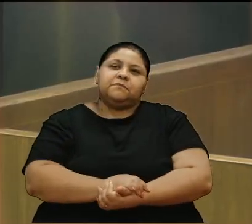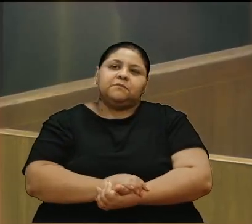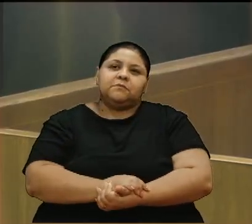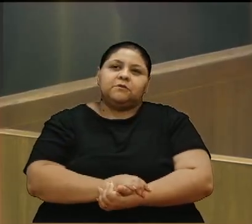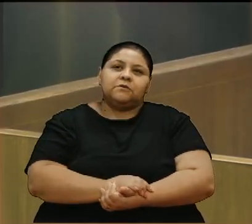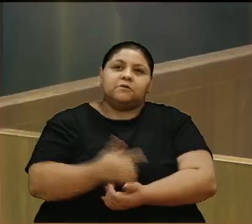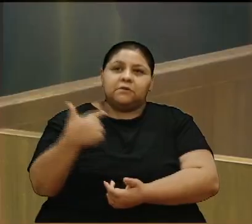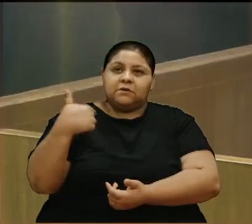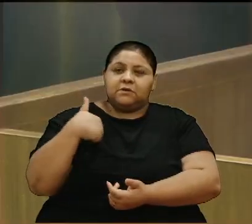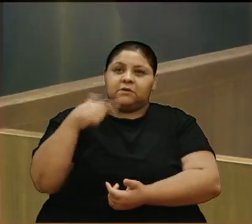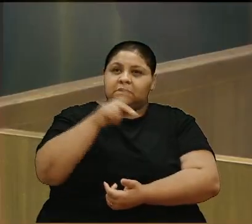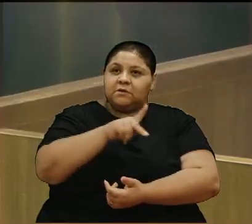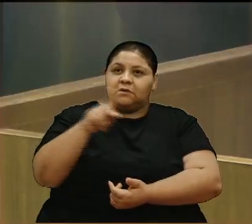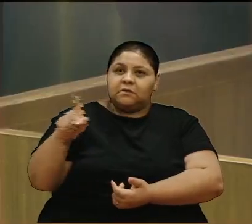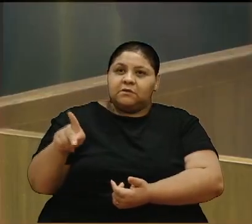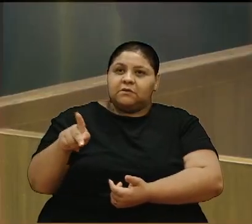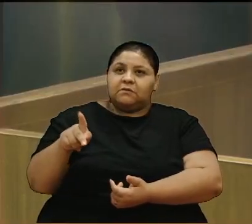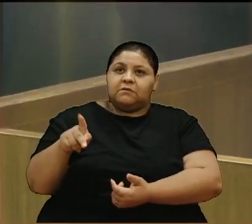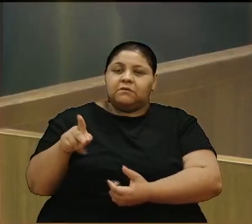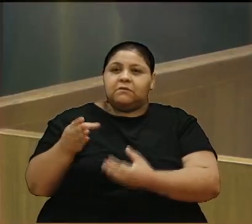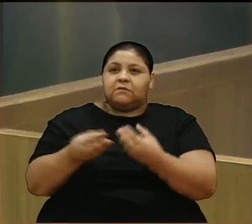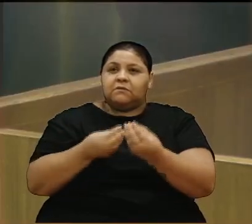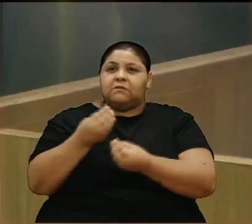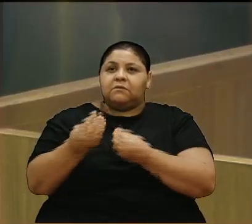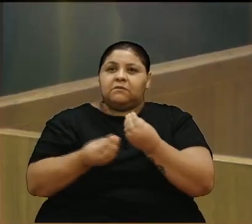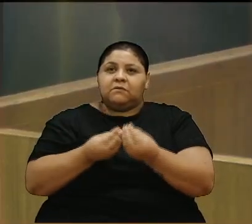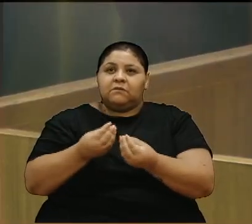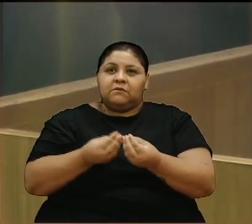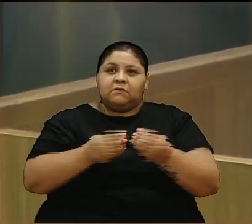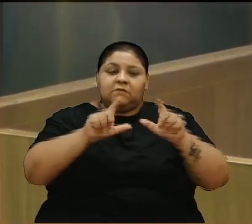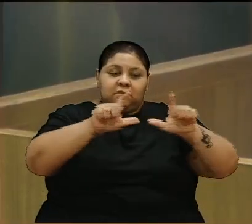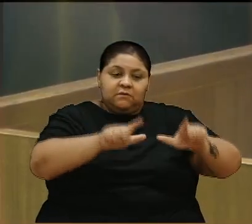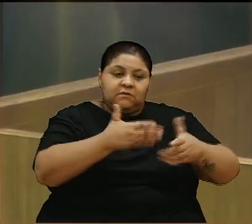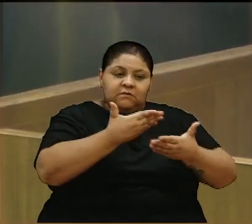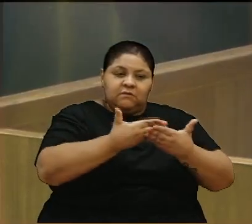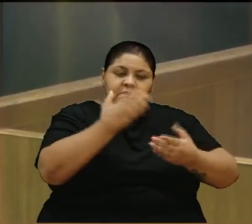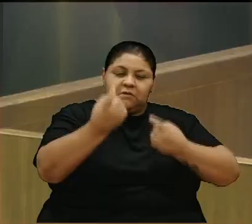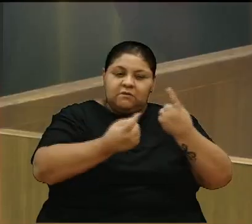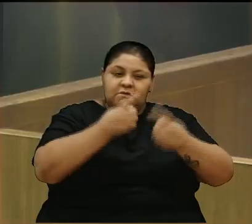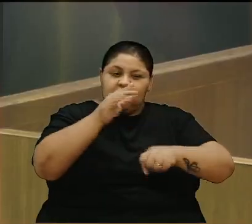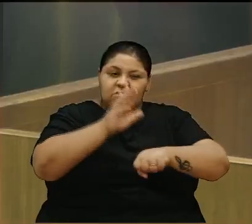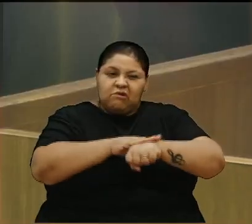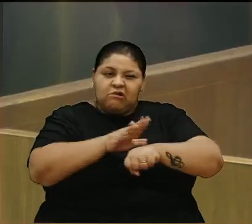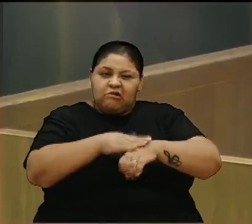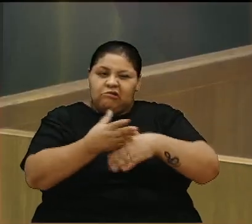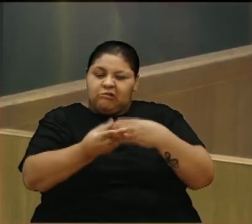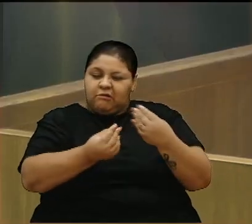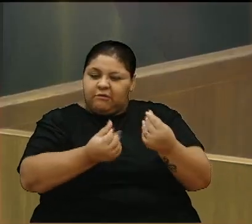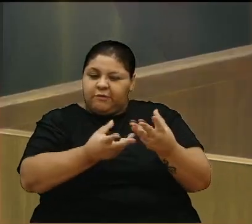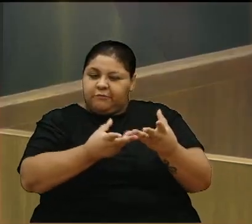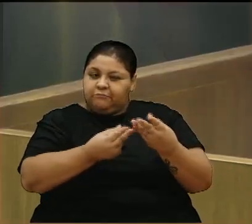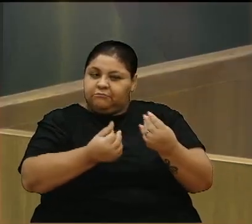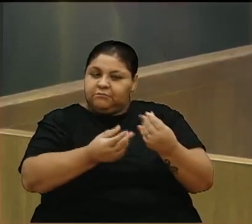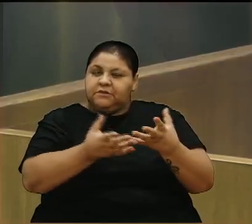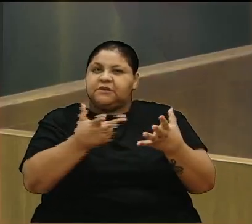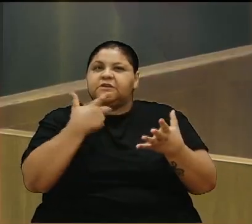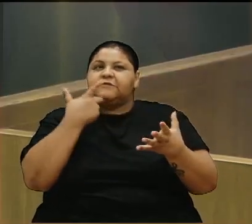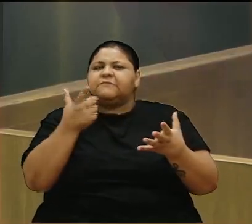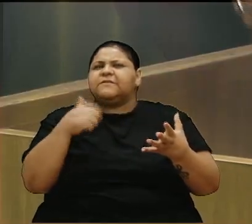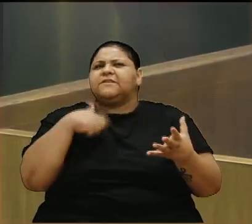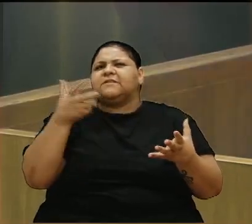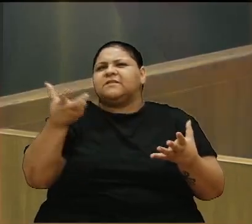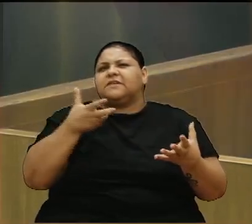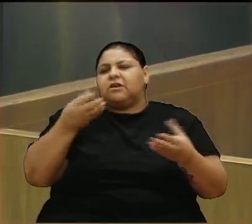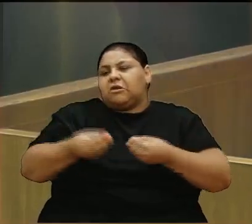eu fui professora e a gente, enquanto na sala de aula, às vezes, em algum momento, a gente diz, a gente queria